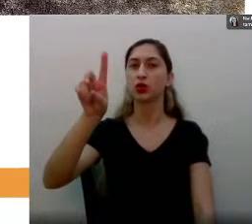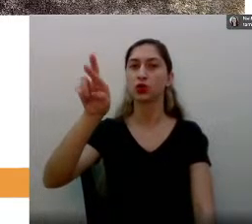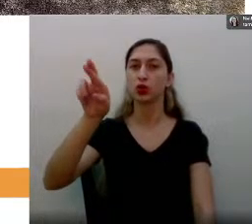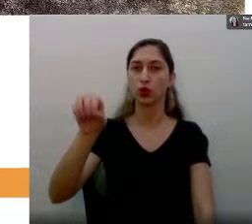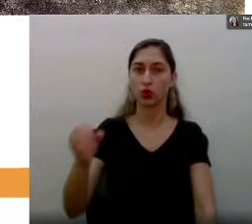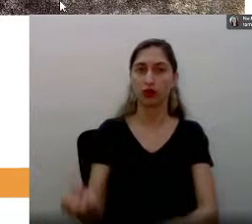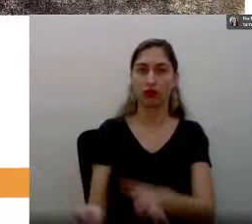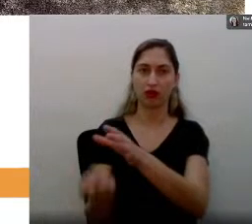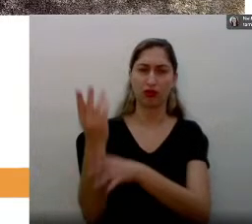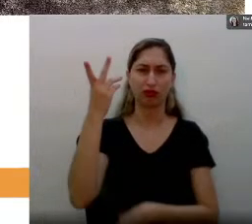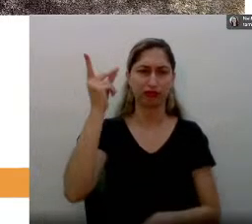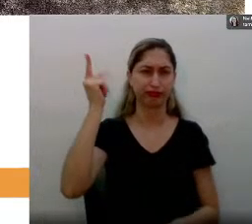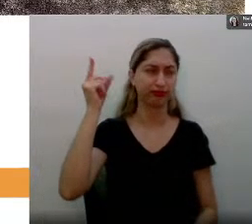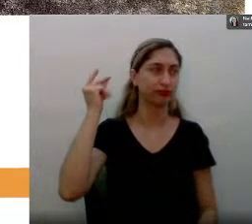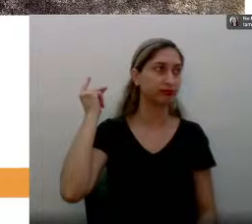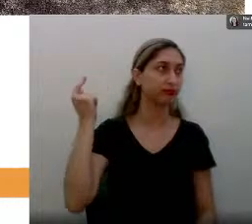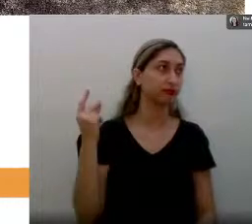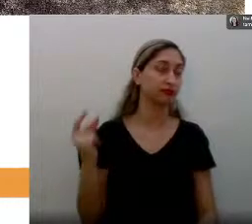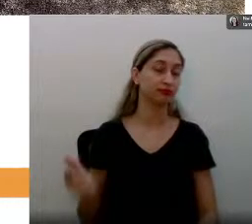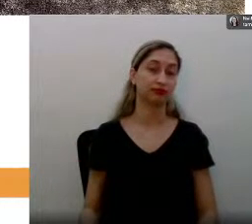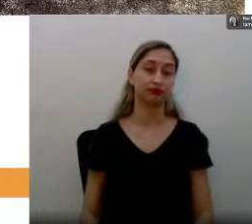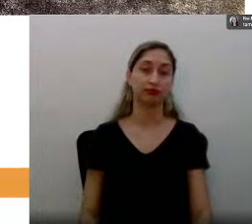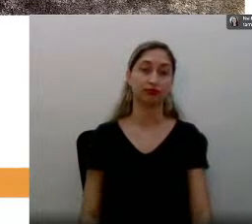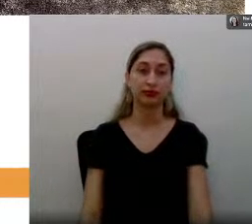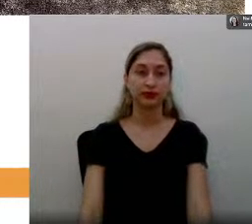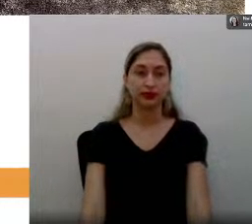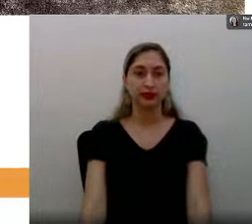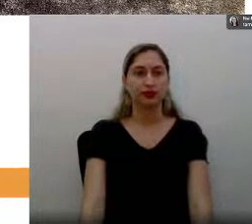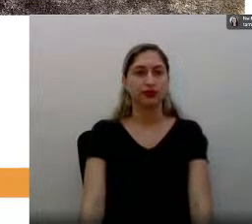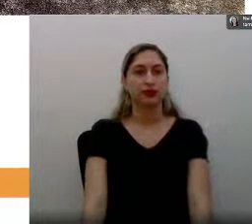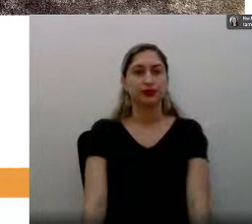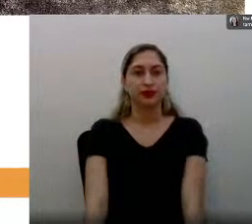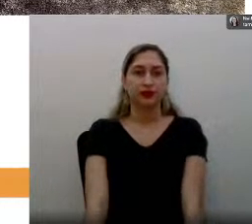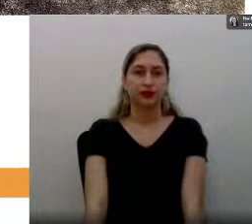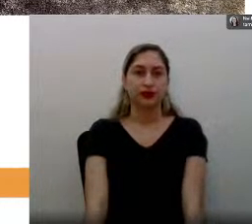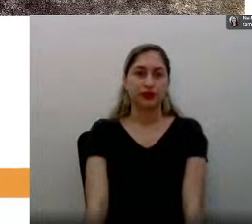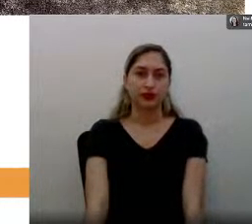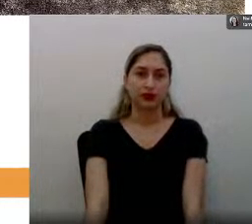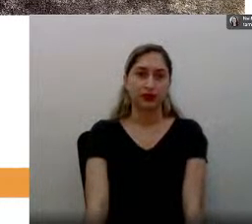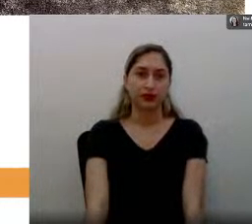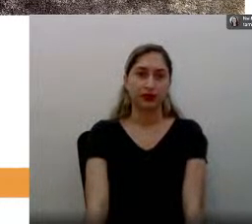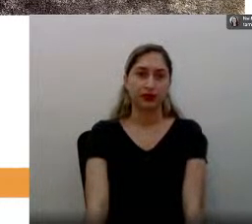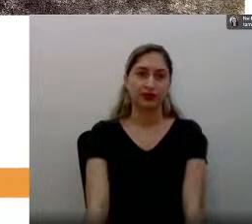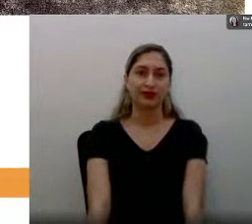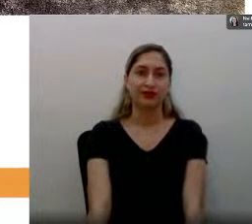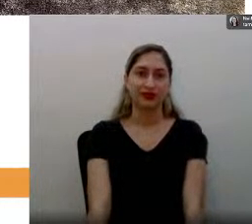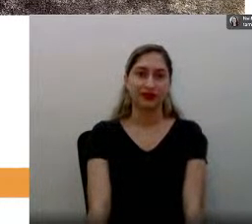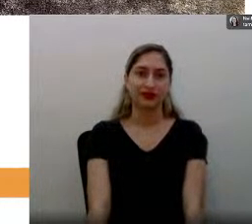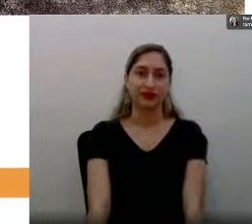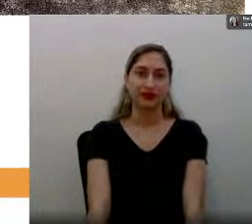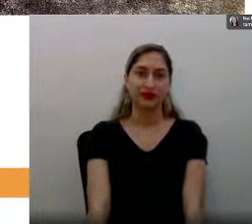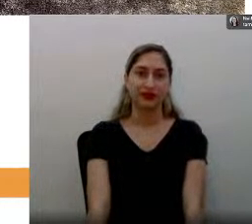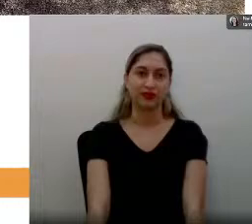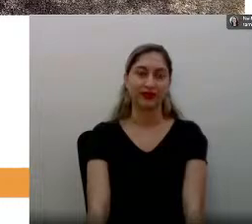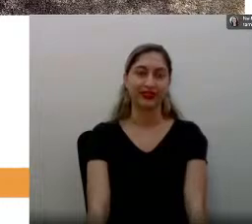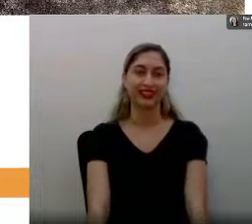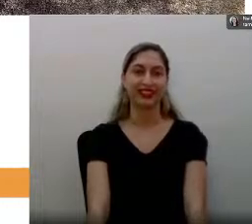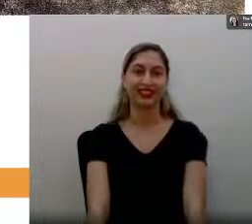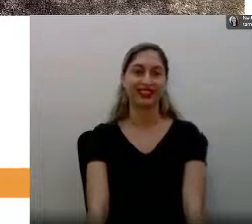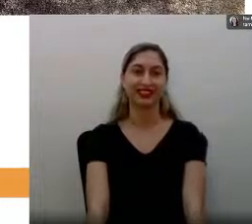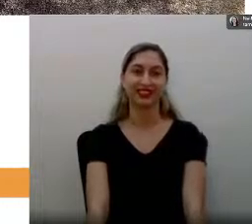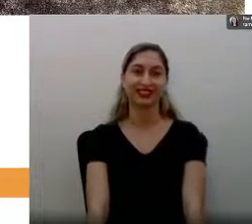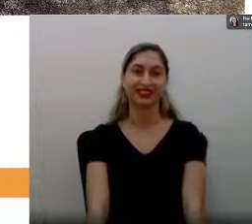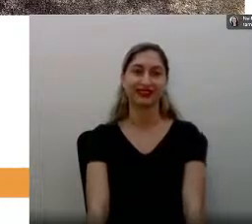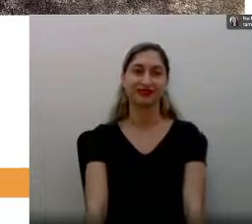trás né quando você olha aqui né que tenho a serra aqui e Oi hoje é bem diferente né fazendo é bem diferente mas é diferente